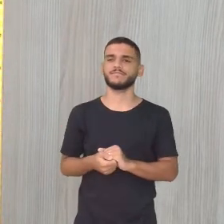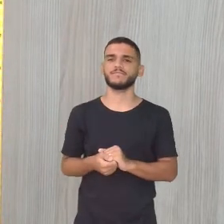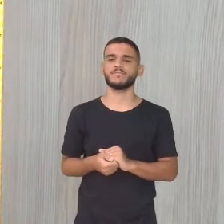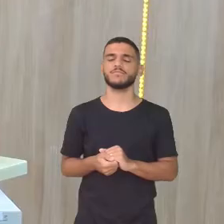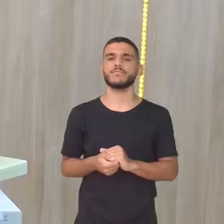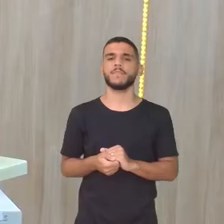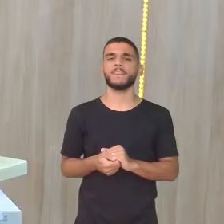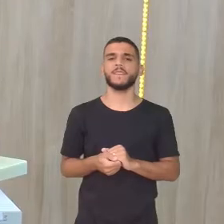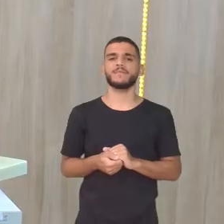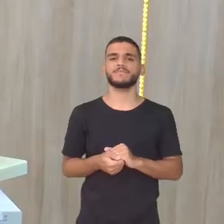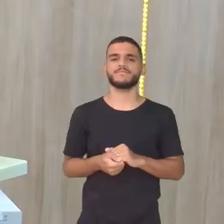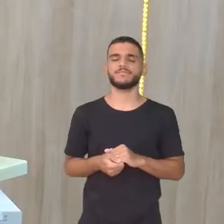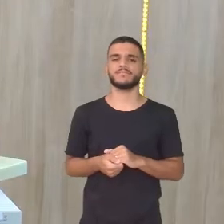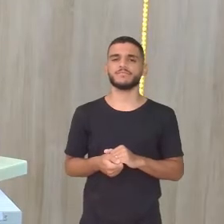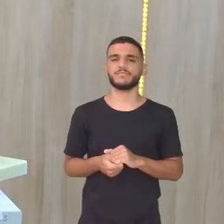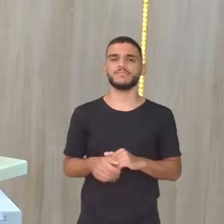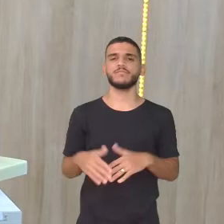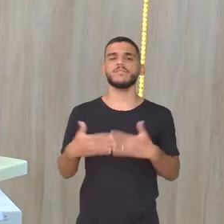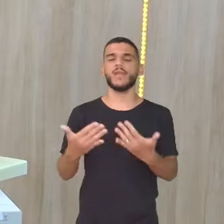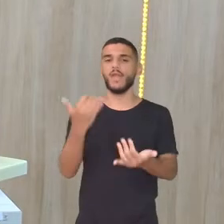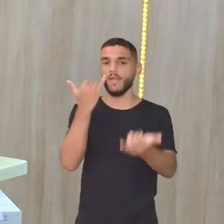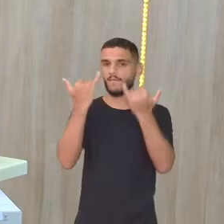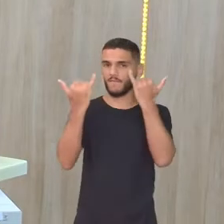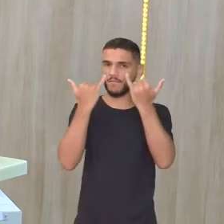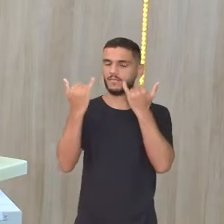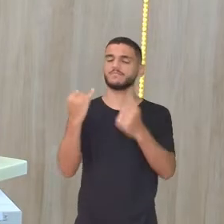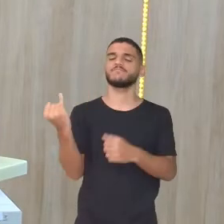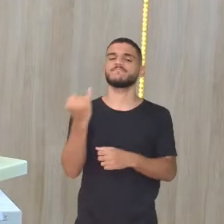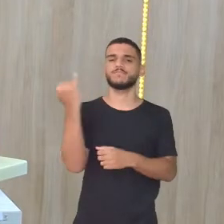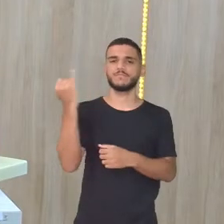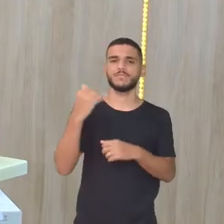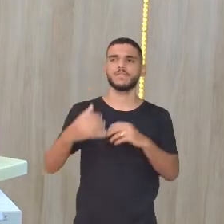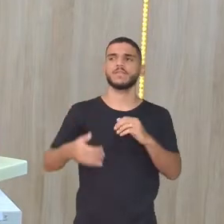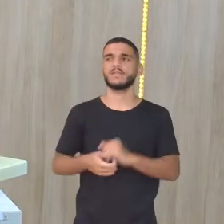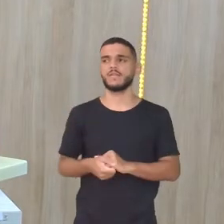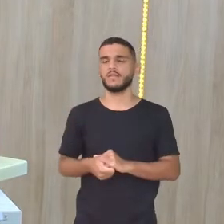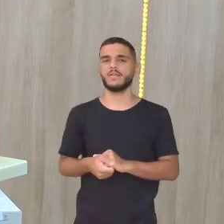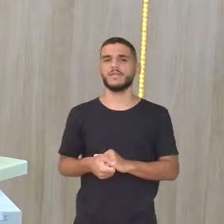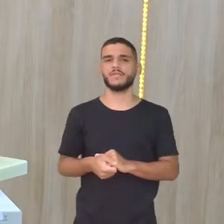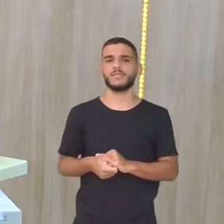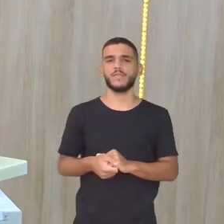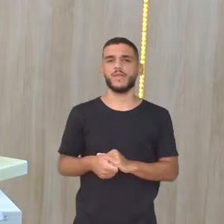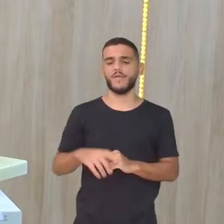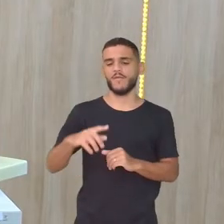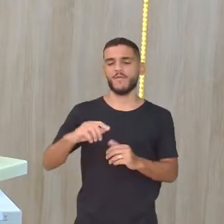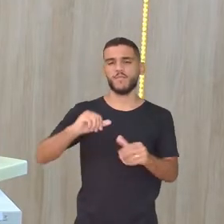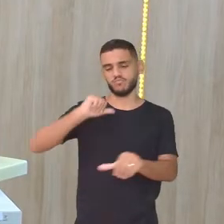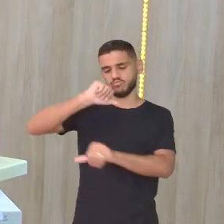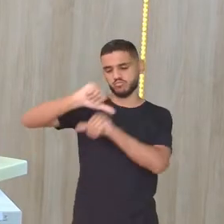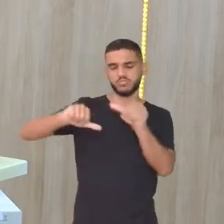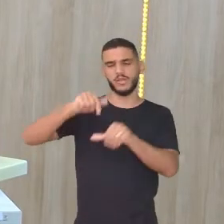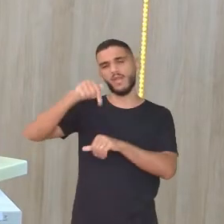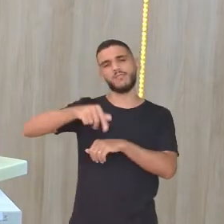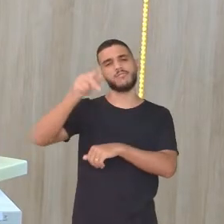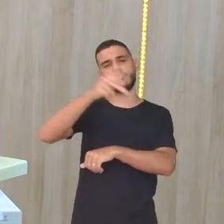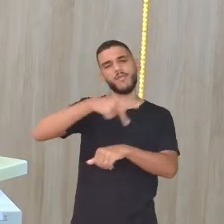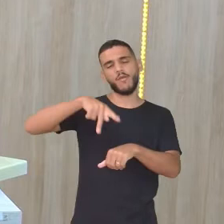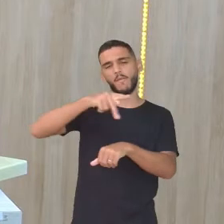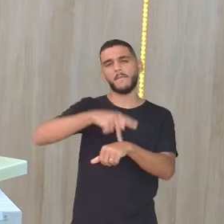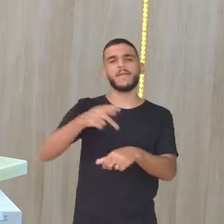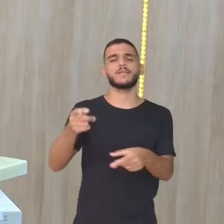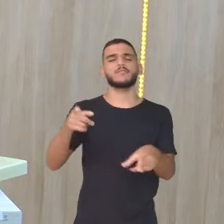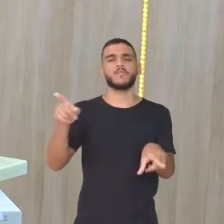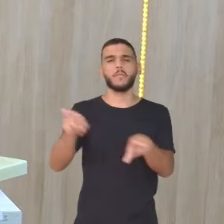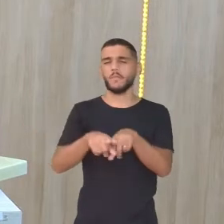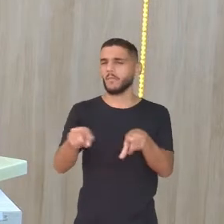professora Cláudia. Né? Vejam que informação, né, gente? Então, vamos apagar esse dado do nosso país. Vamos mudar, né, esse